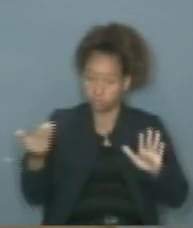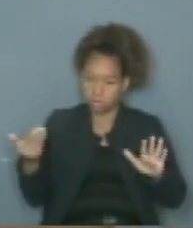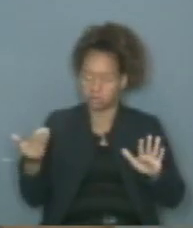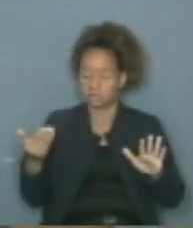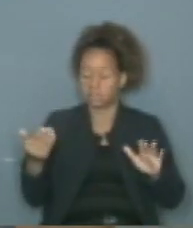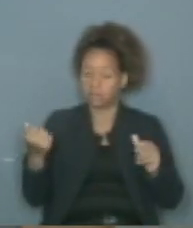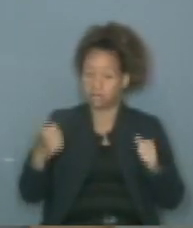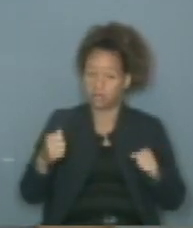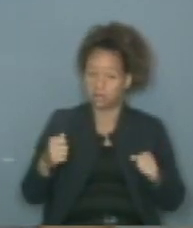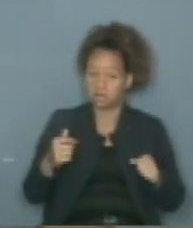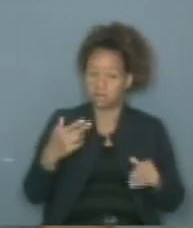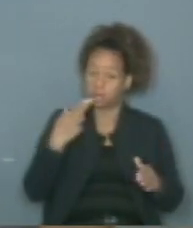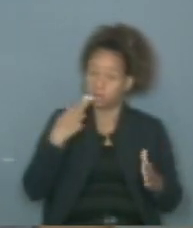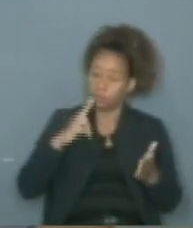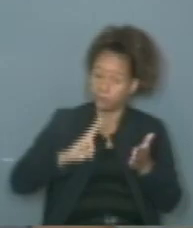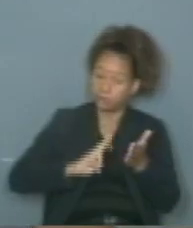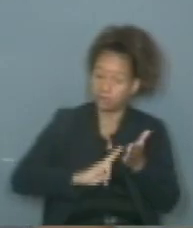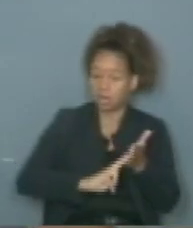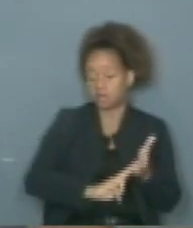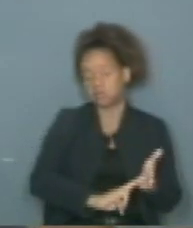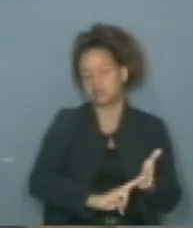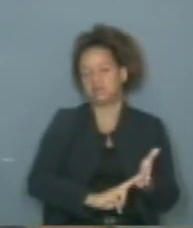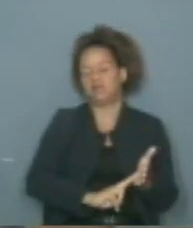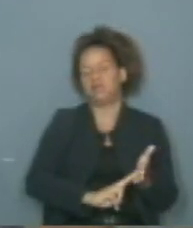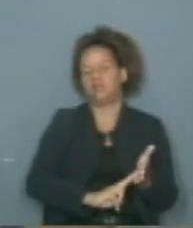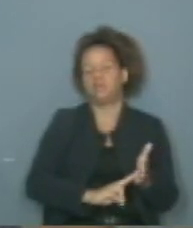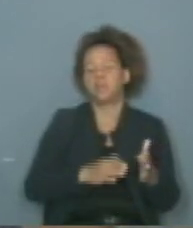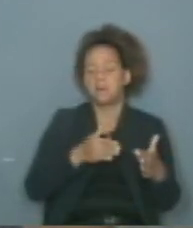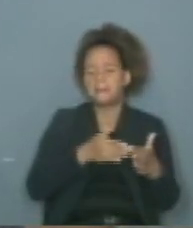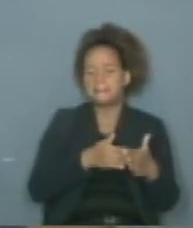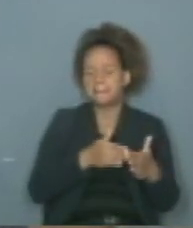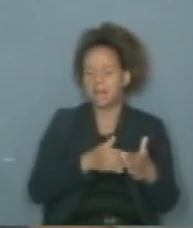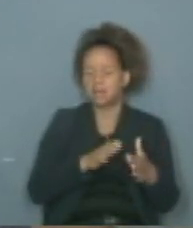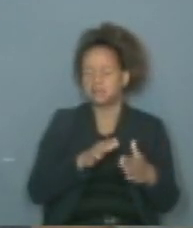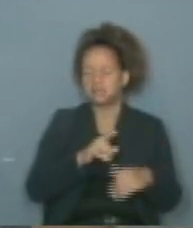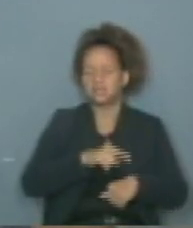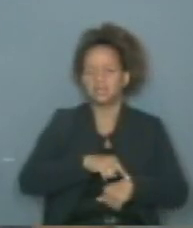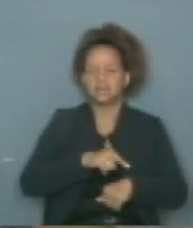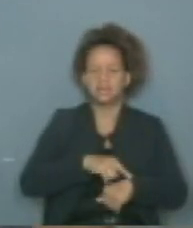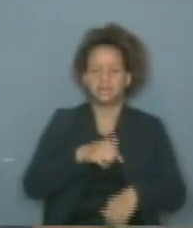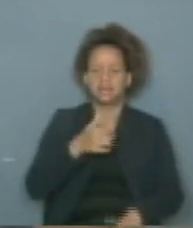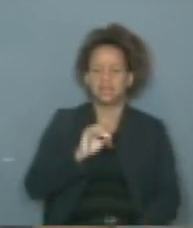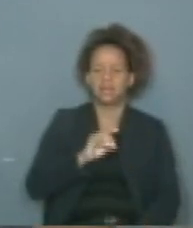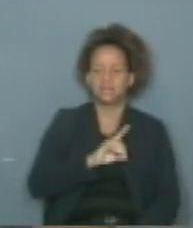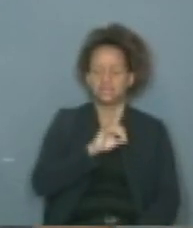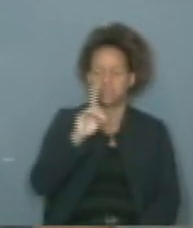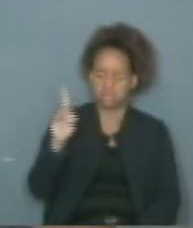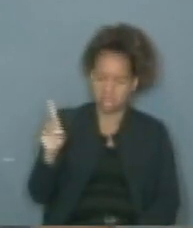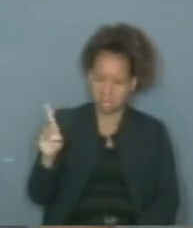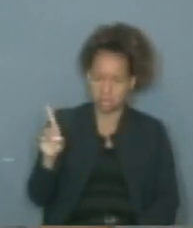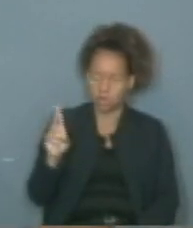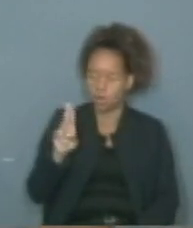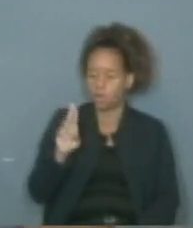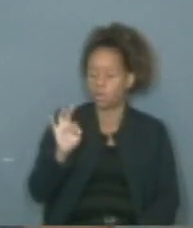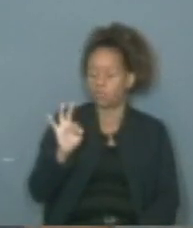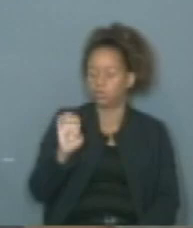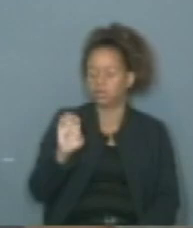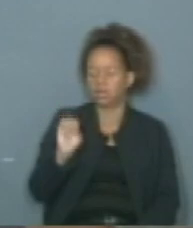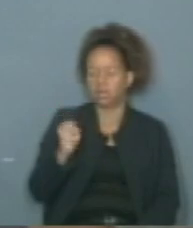precedida de notificação e com prazo razoável de 10 dias úteis para